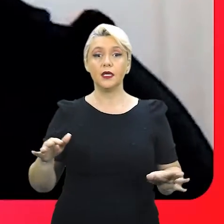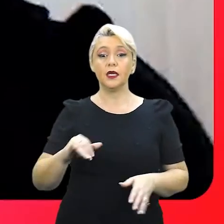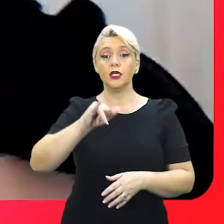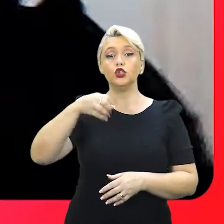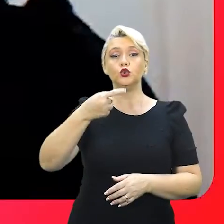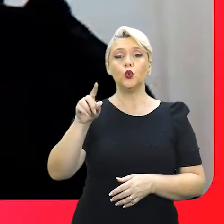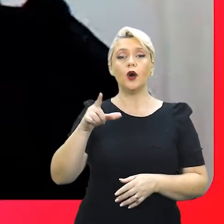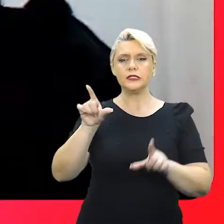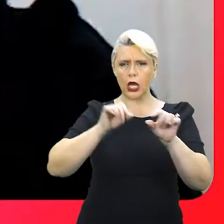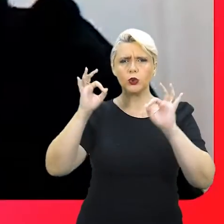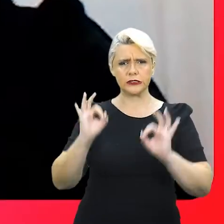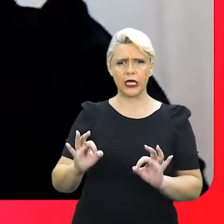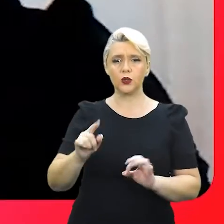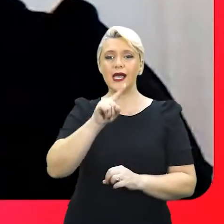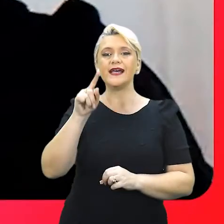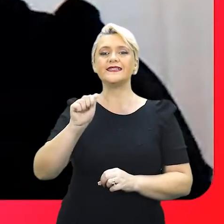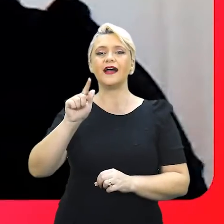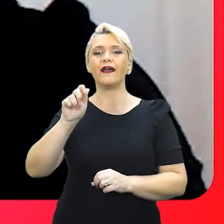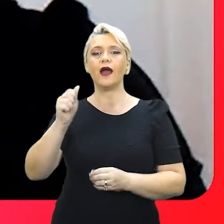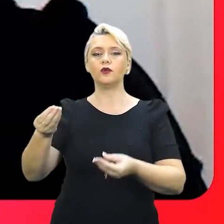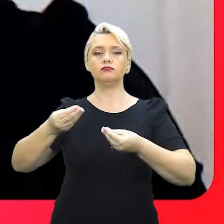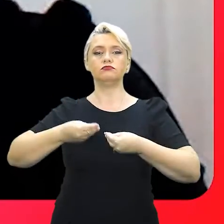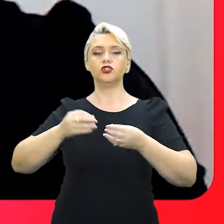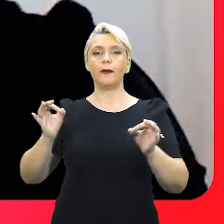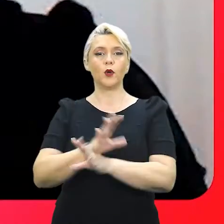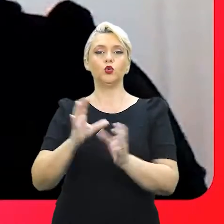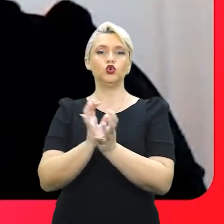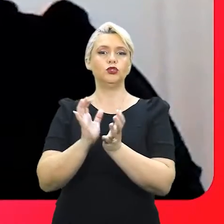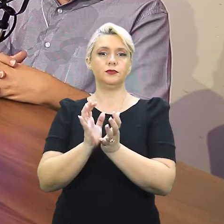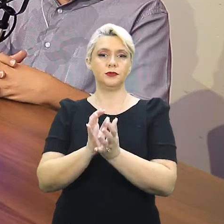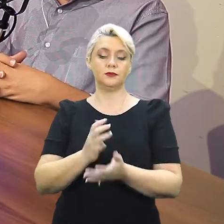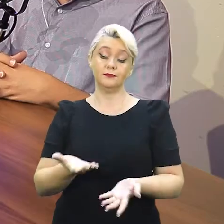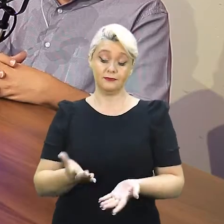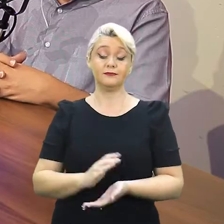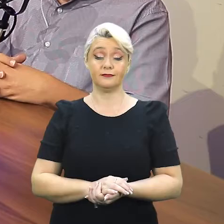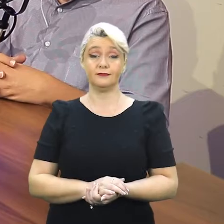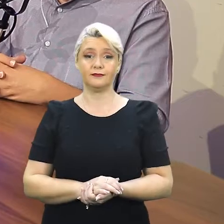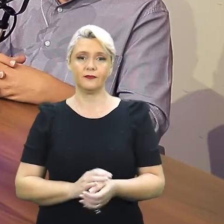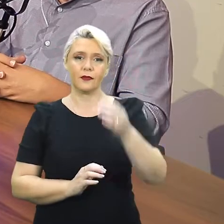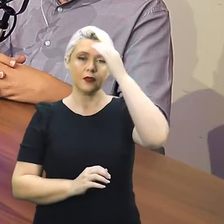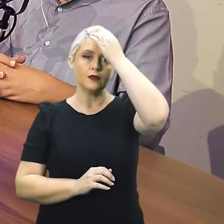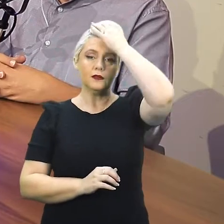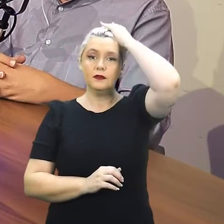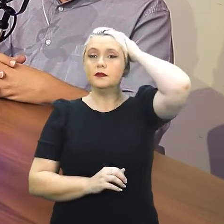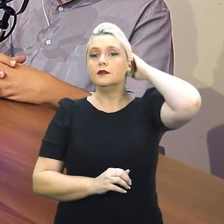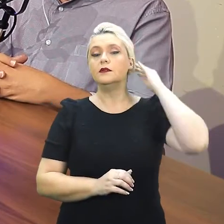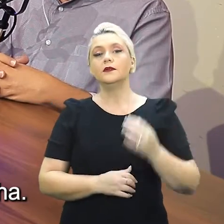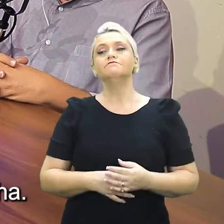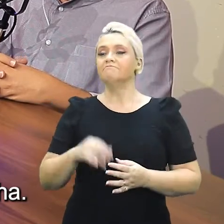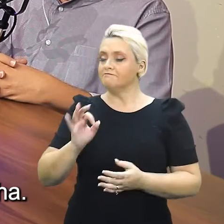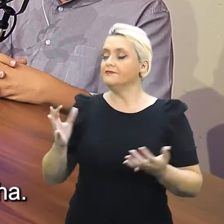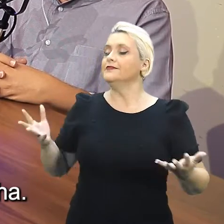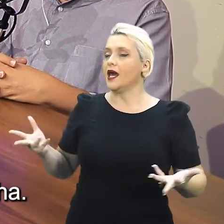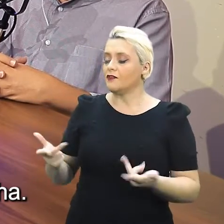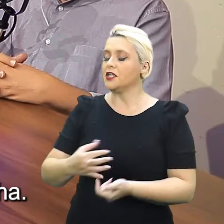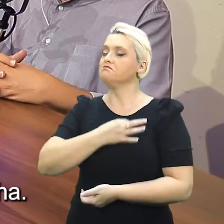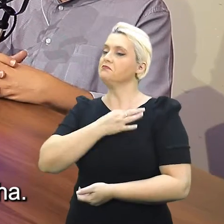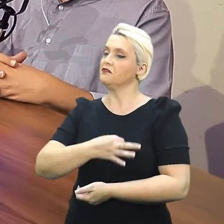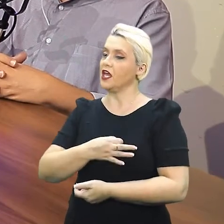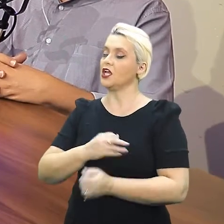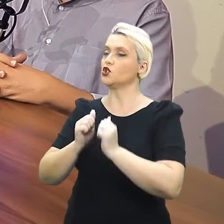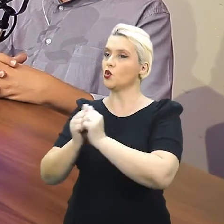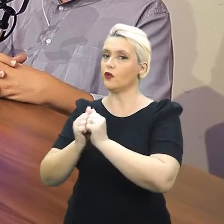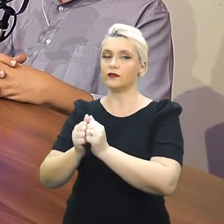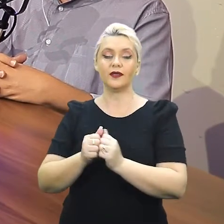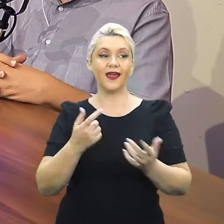Uhum. camisa. Mas o time foi montado pelo Saldanha, os Sim. 11 do Saldanha. Que maravilha, que privilégio, hein? Conviver